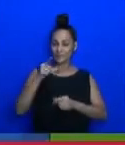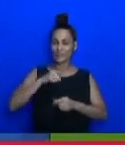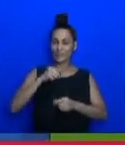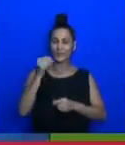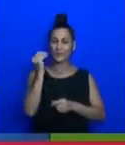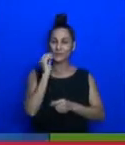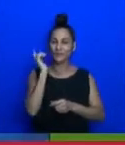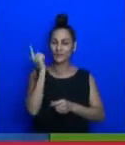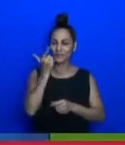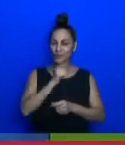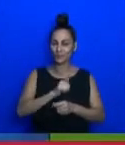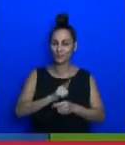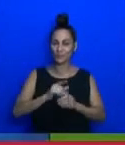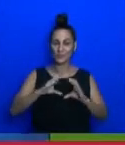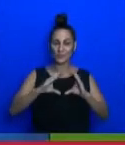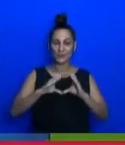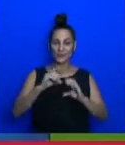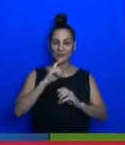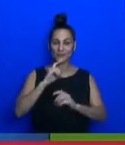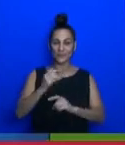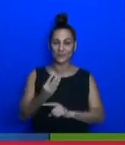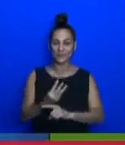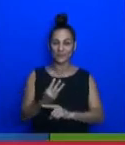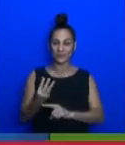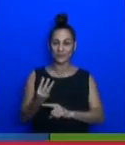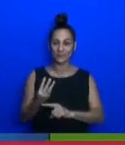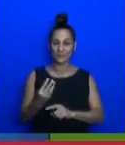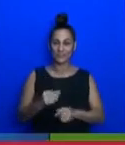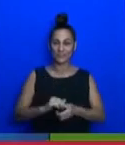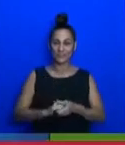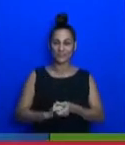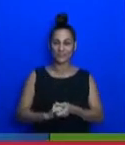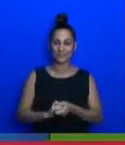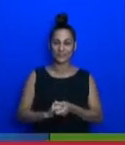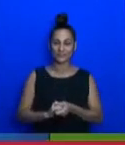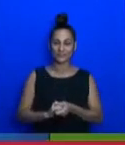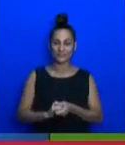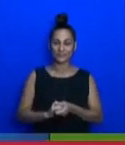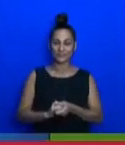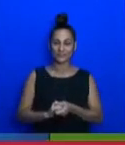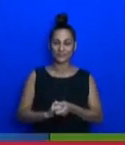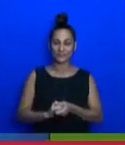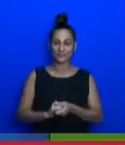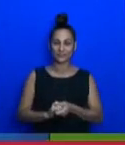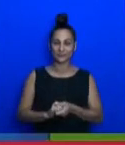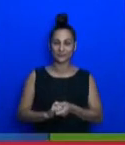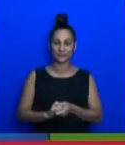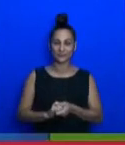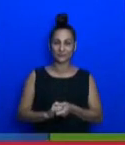tem chances. Bola verde, 33. Verde, número 33.